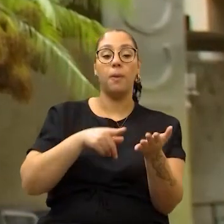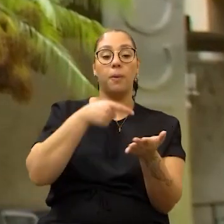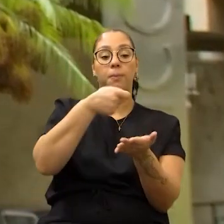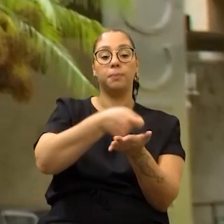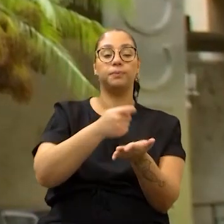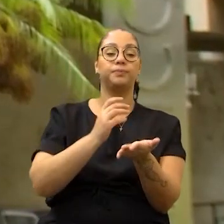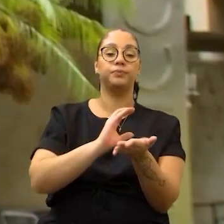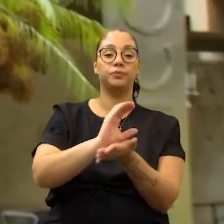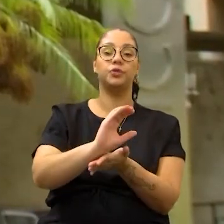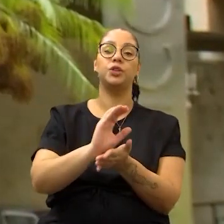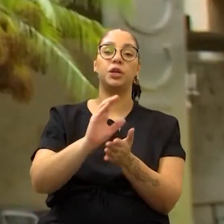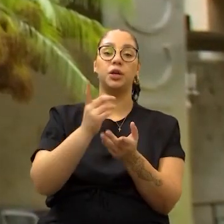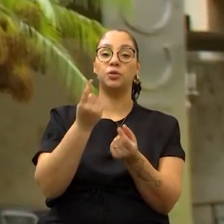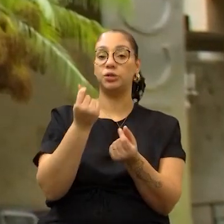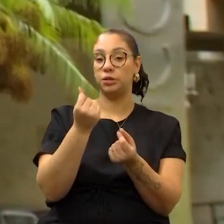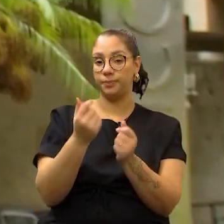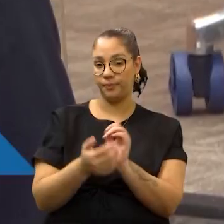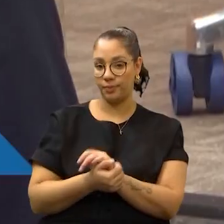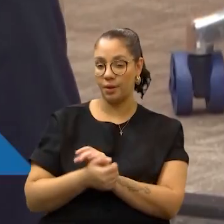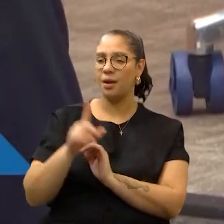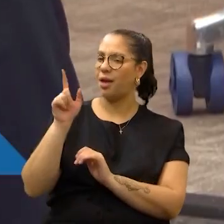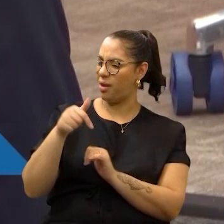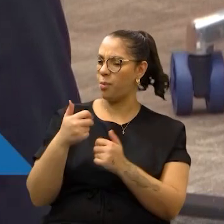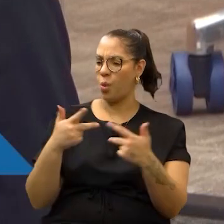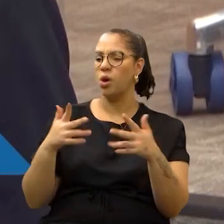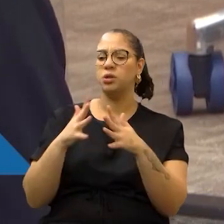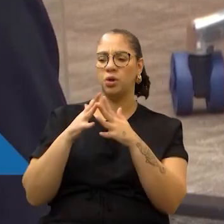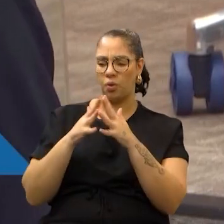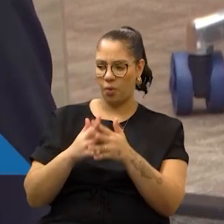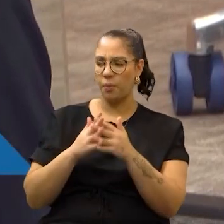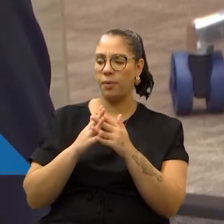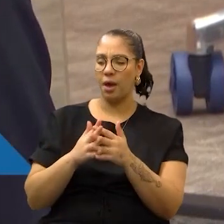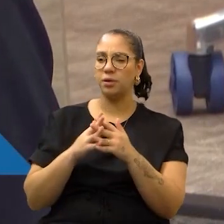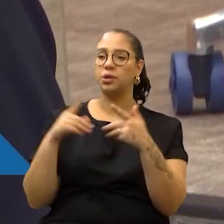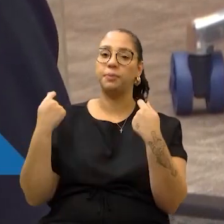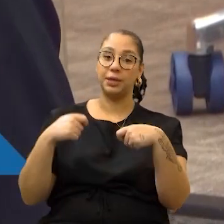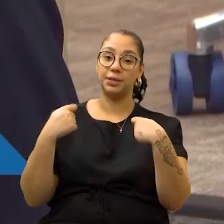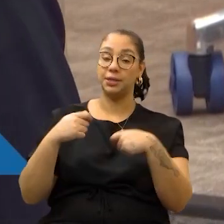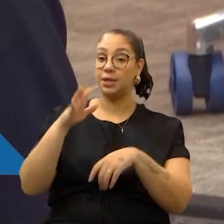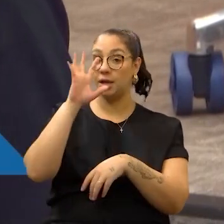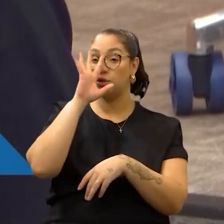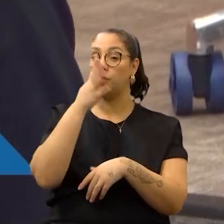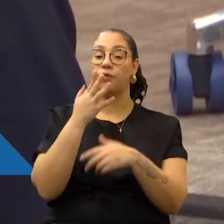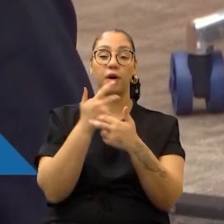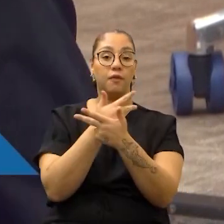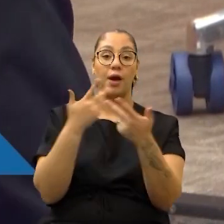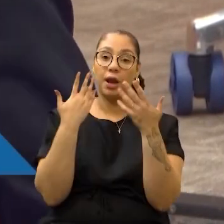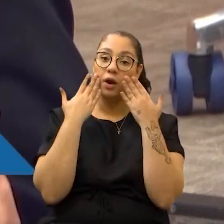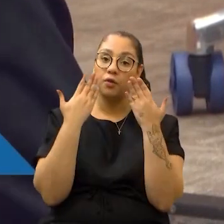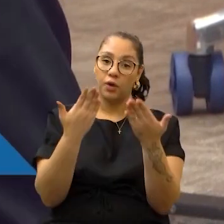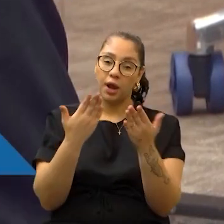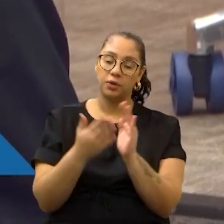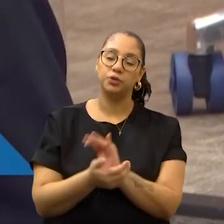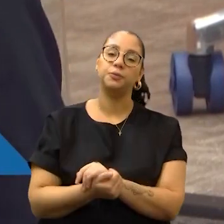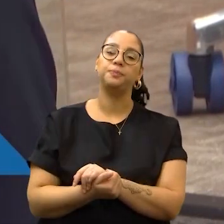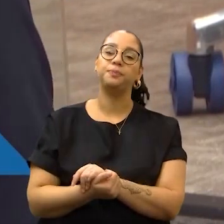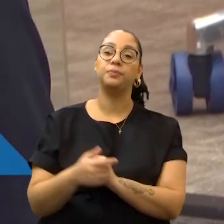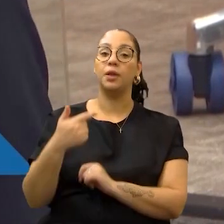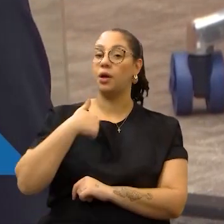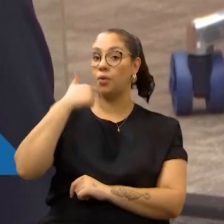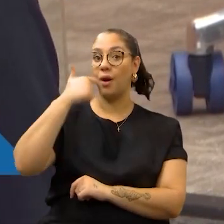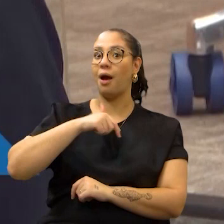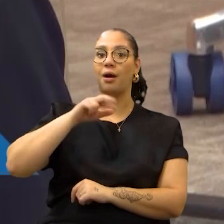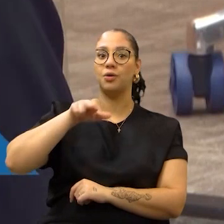seriam aplicados esses recursos. É evidente que é uma questão muito complexa, é uma questão que precisa ser resolvida em várias